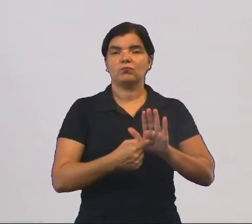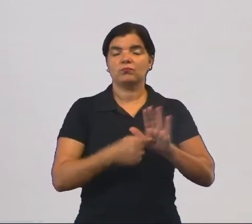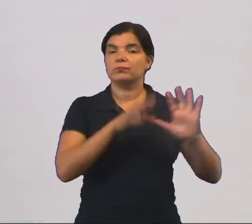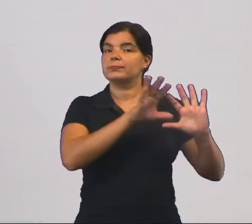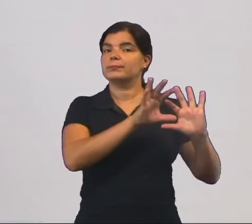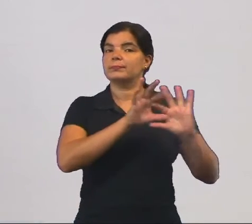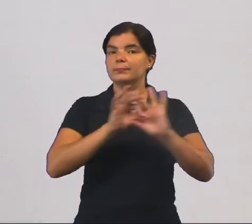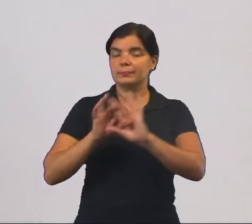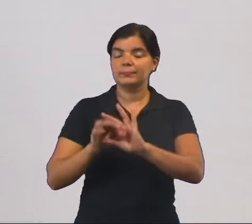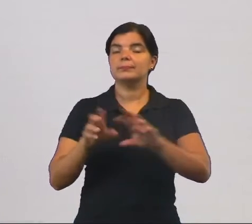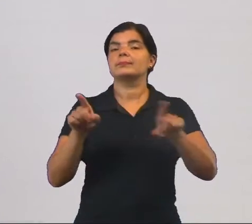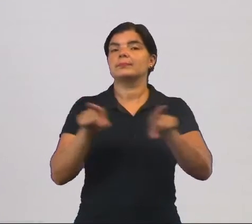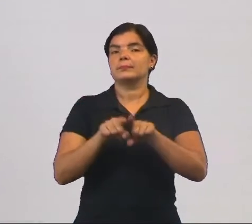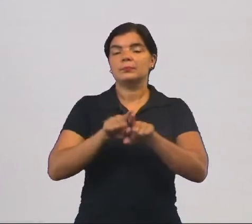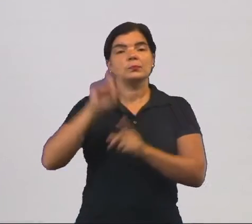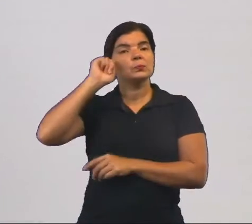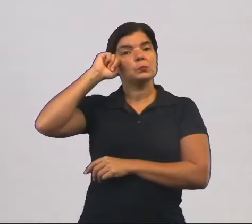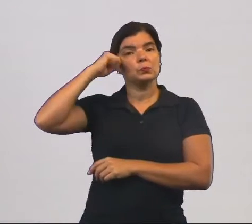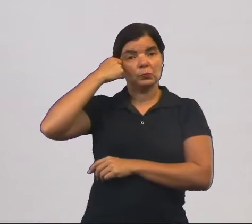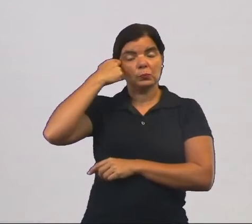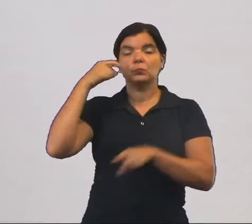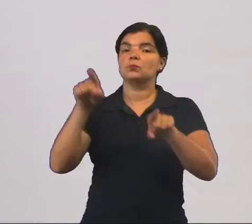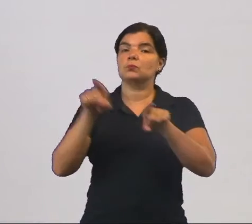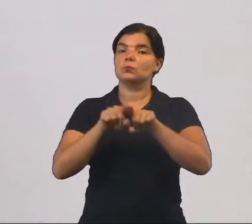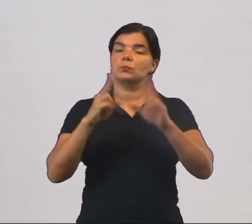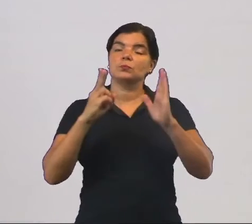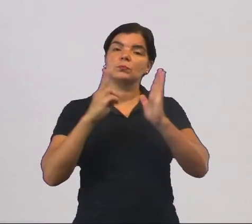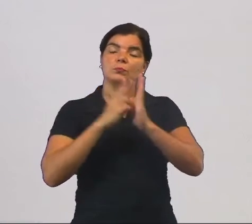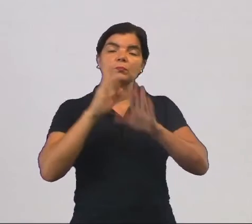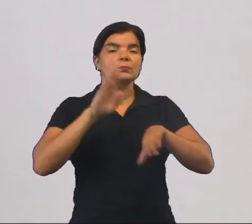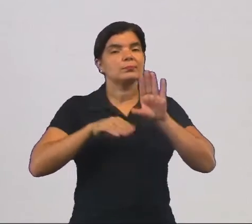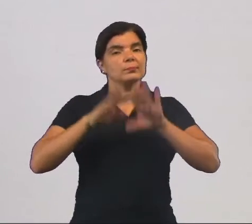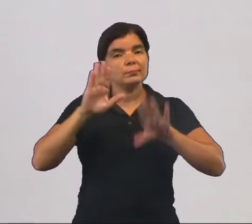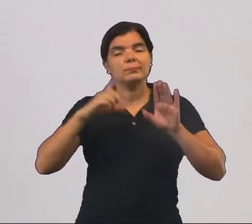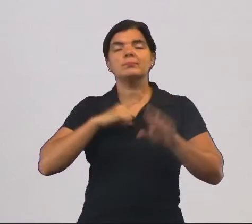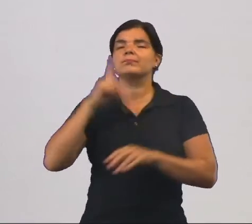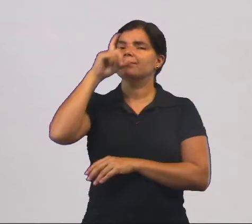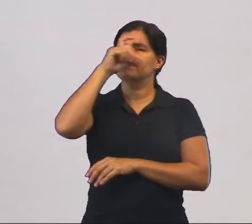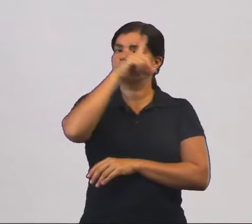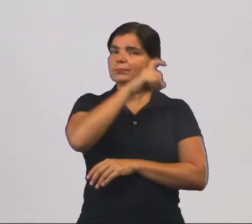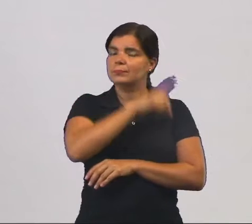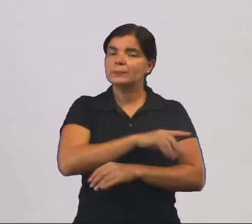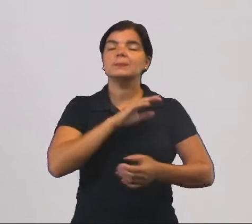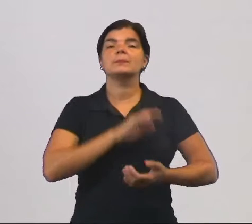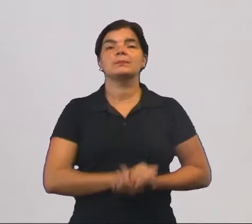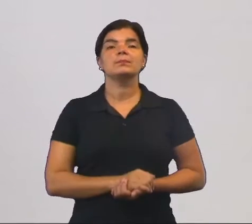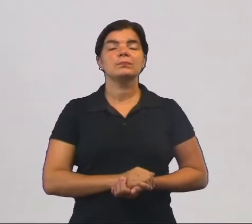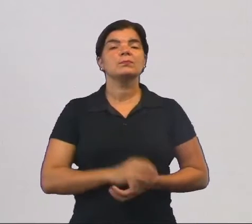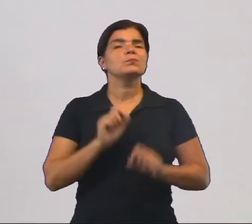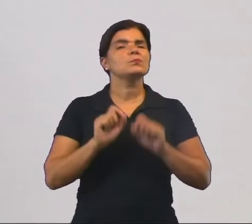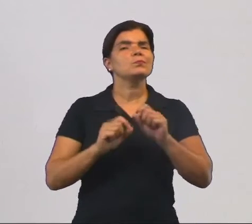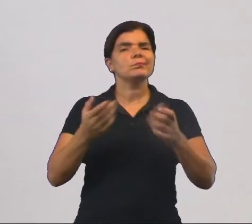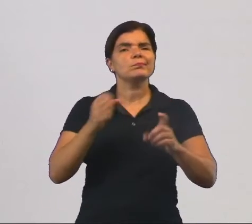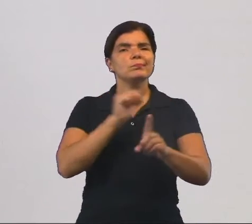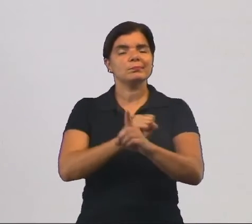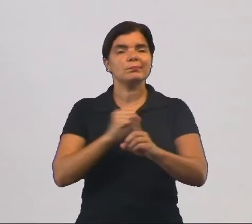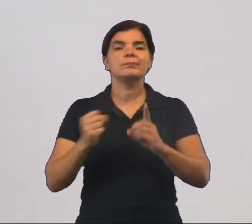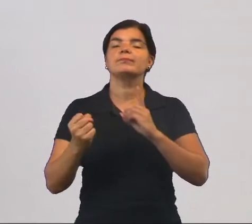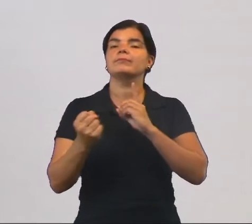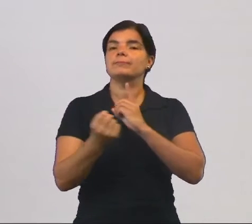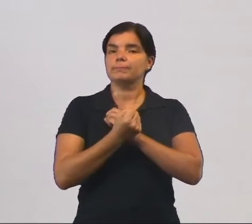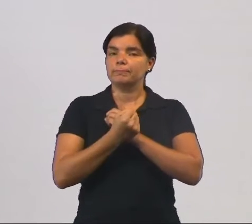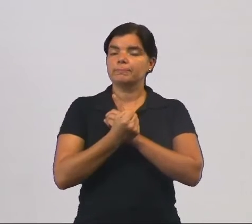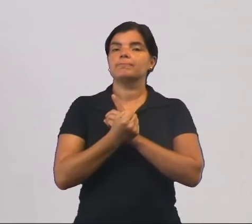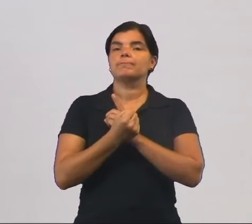nosso contexto que tanto os negros como os índios, muitas vezes, têm dificuldades de uma inserção na sociedade,